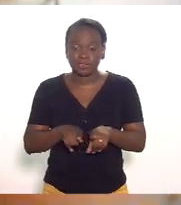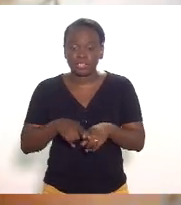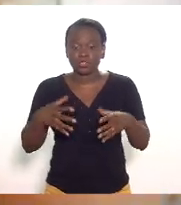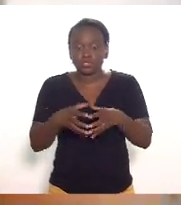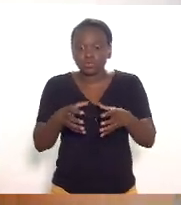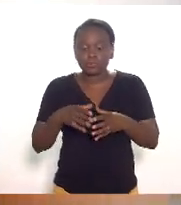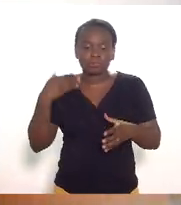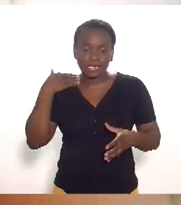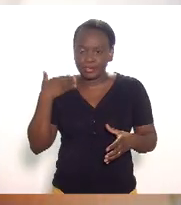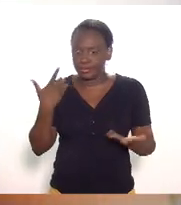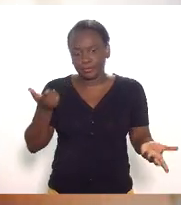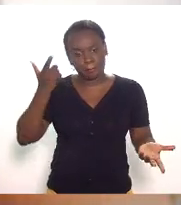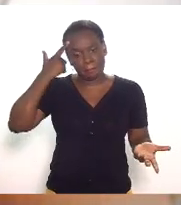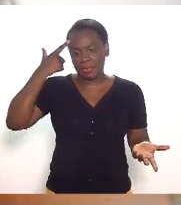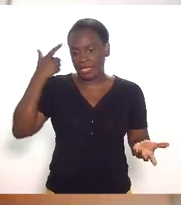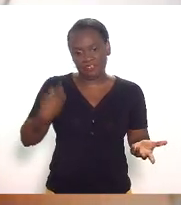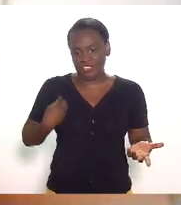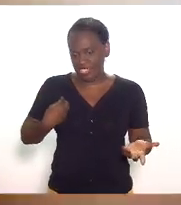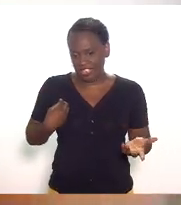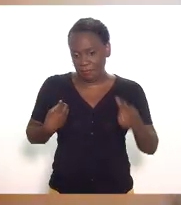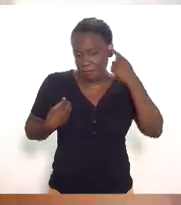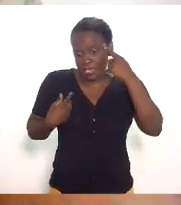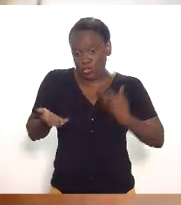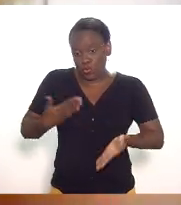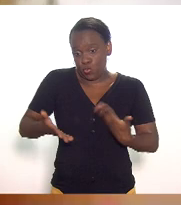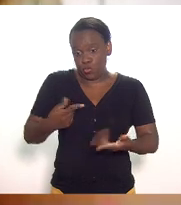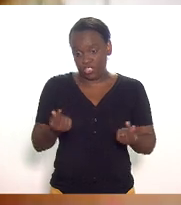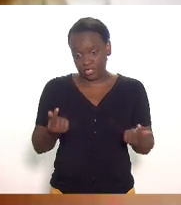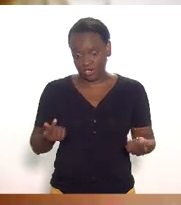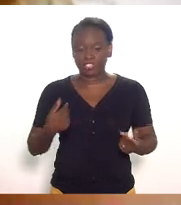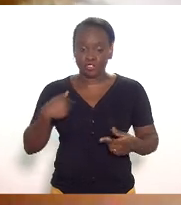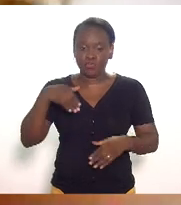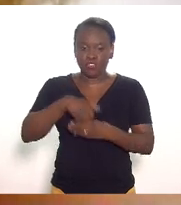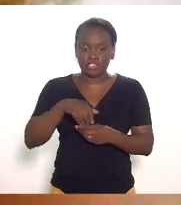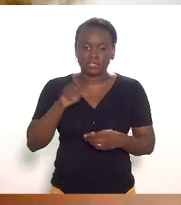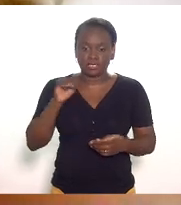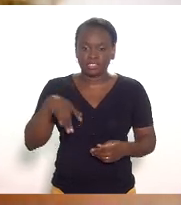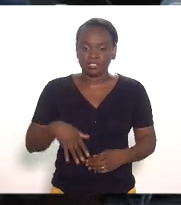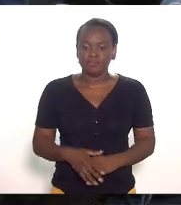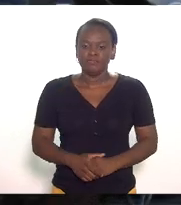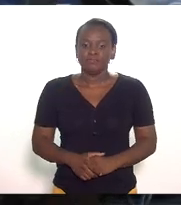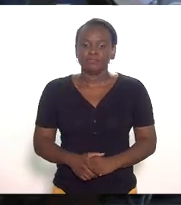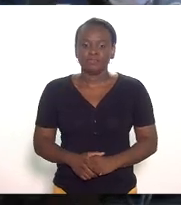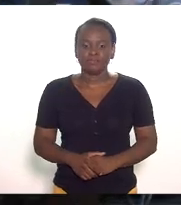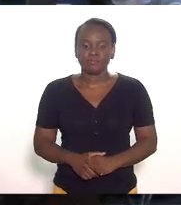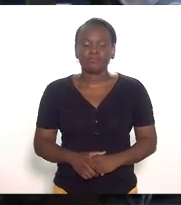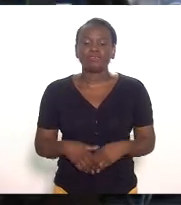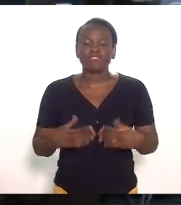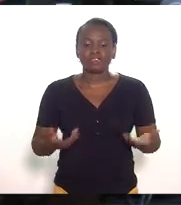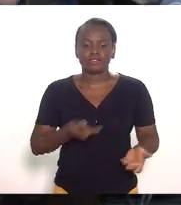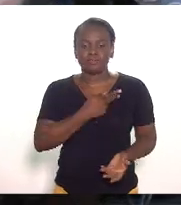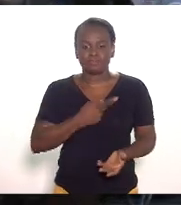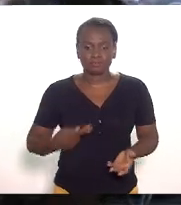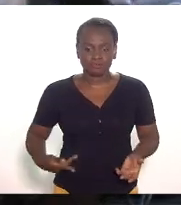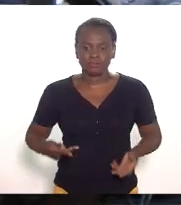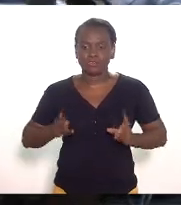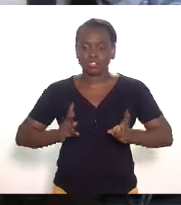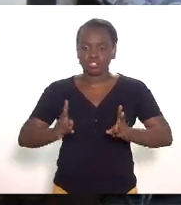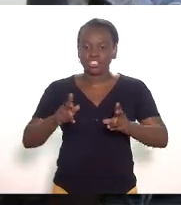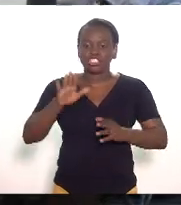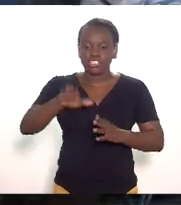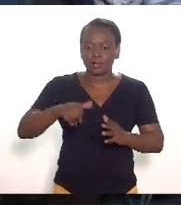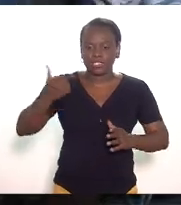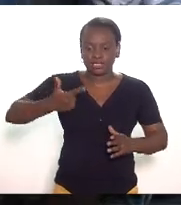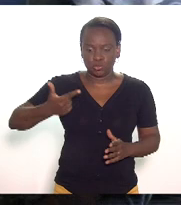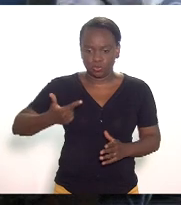banqueiros não pensam em vidas, pensam em lucro. Meu voto é favorável, presidente. A presidência vai proceder à segunda